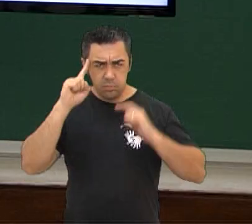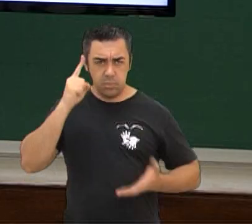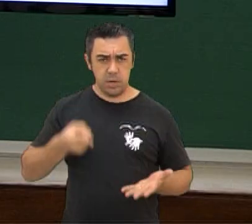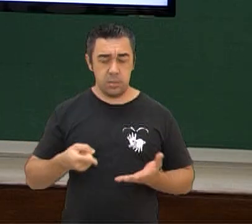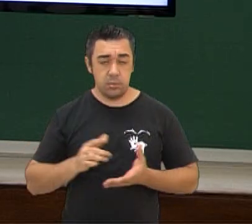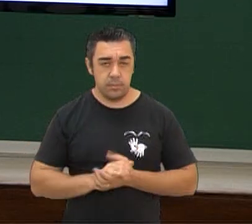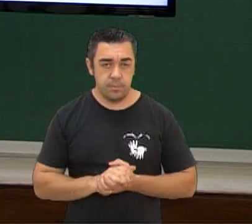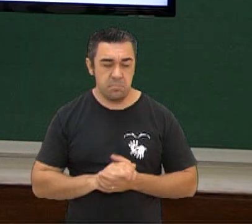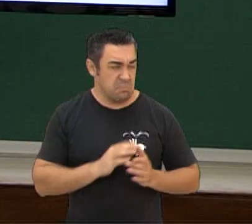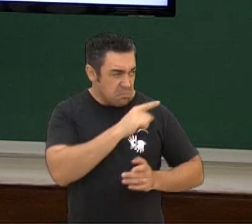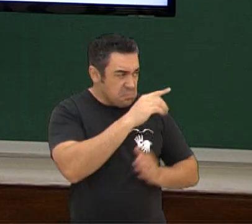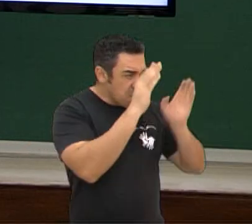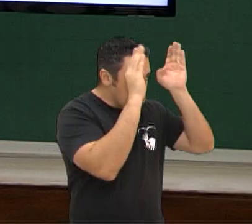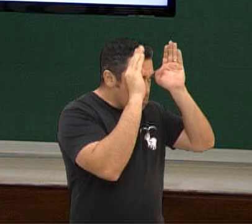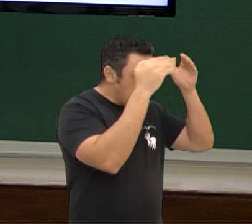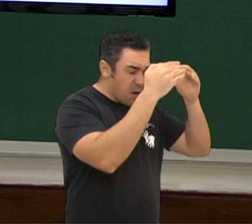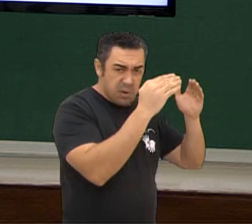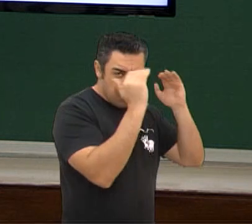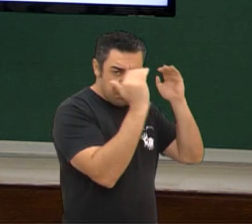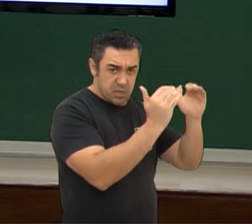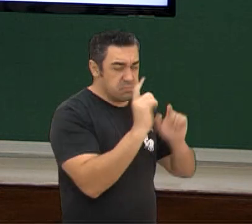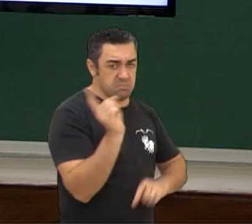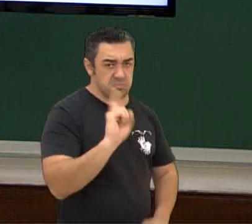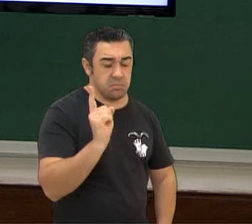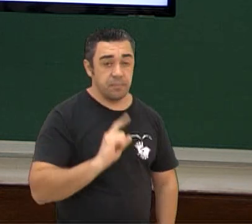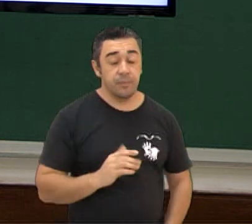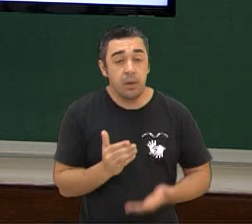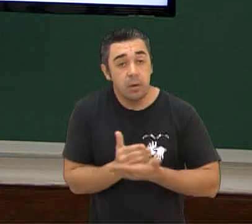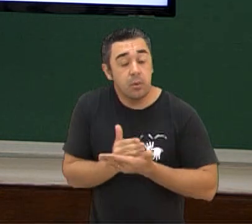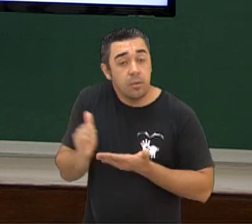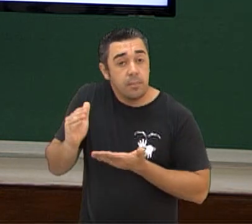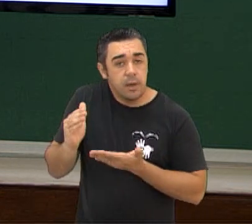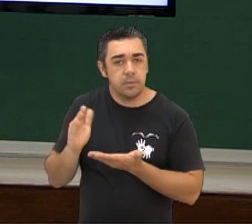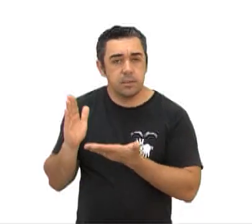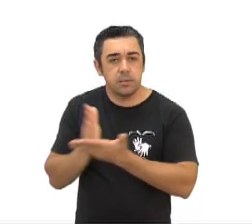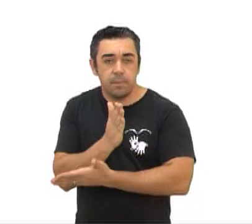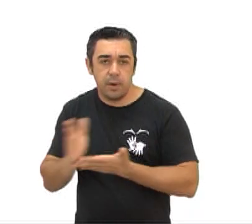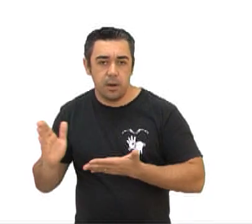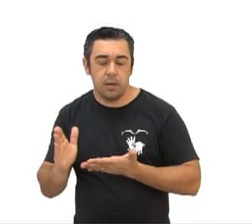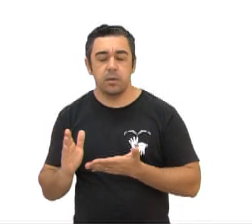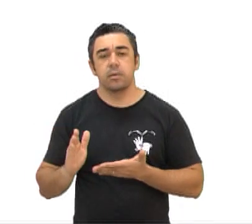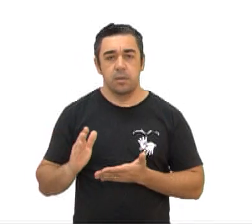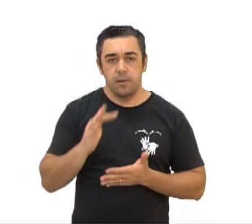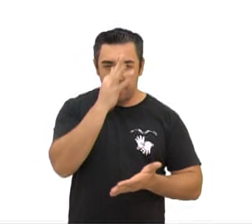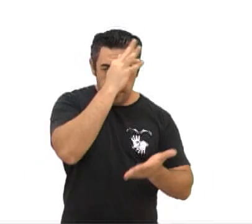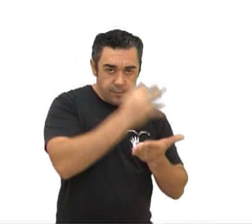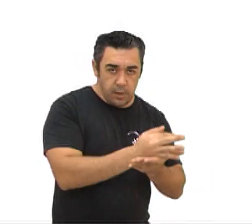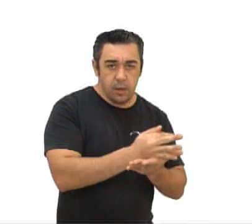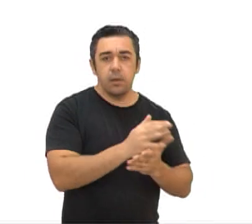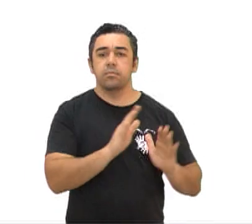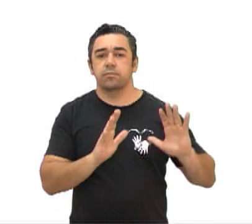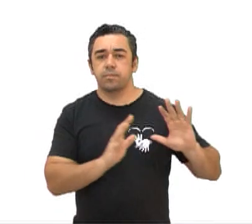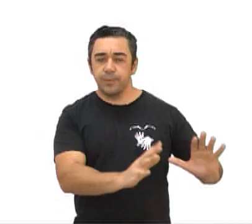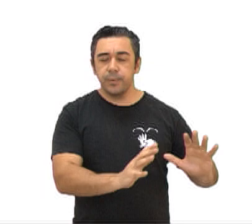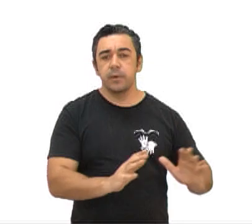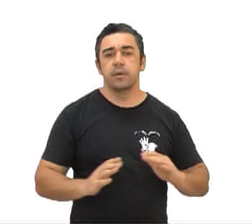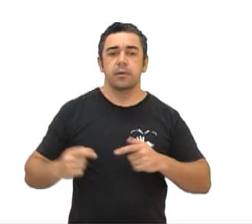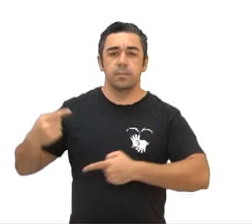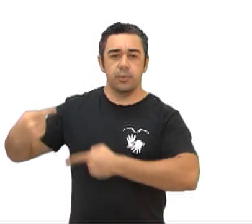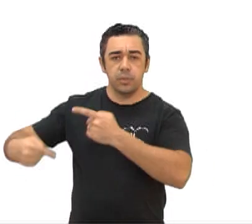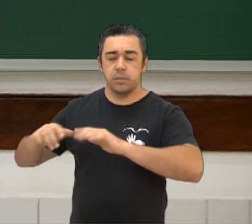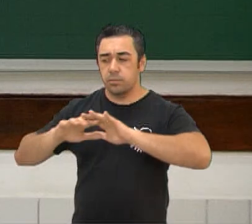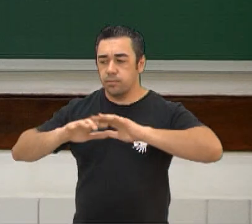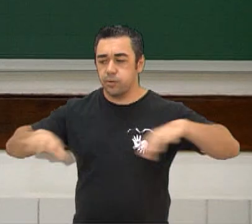E aí, começa a ter o poder da fé individual. Os estados começaram a ganhar mais poder